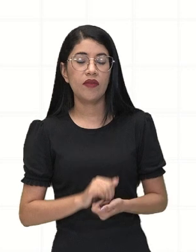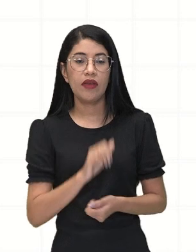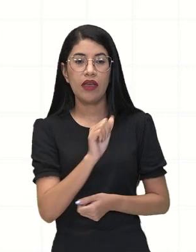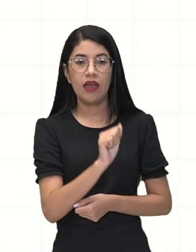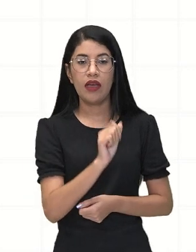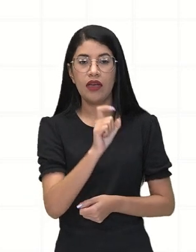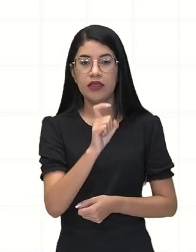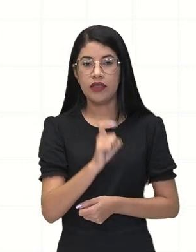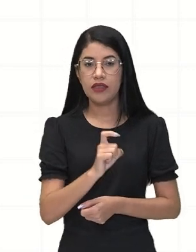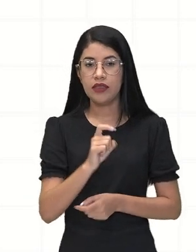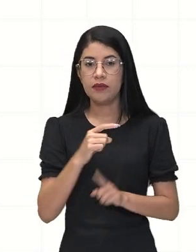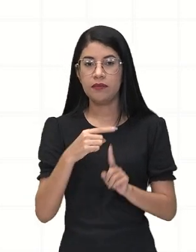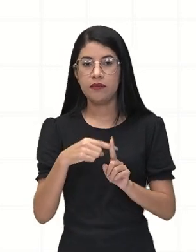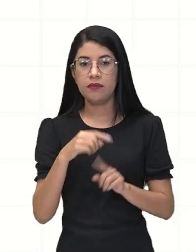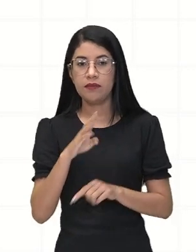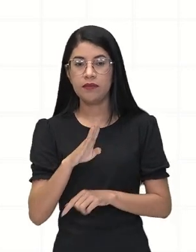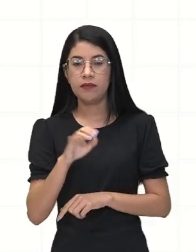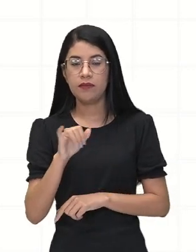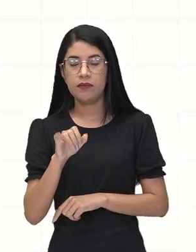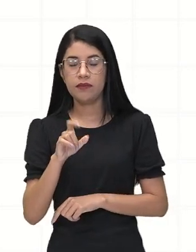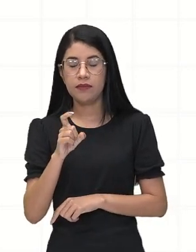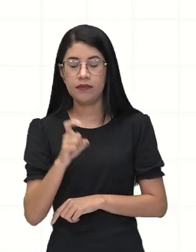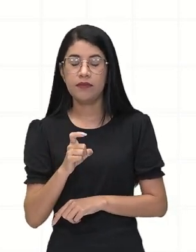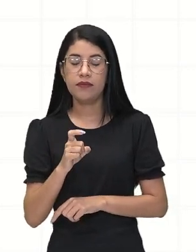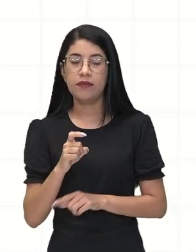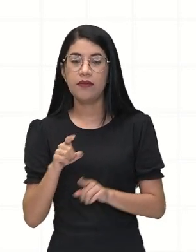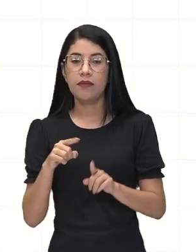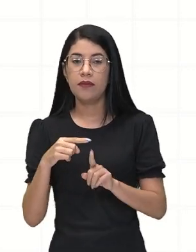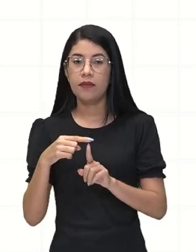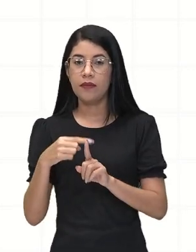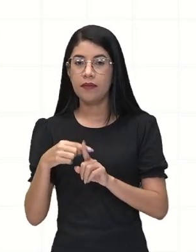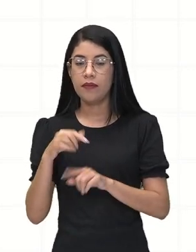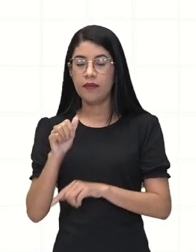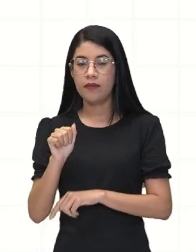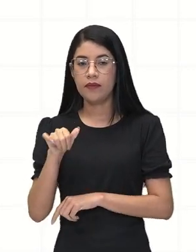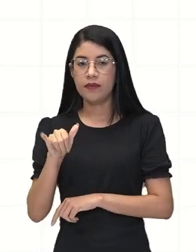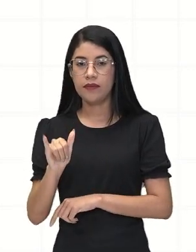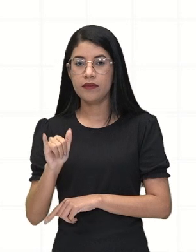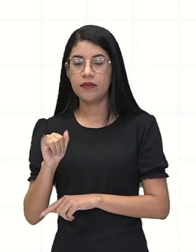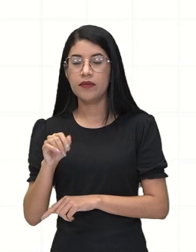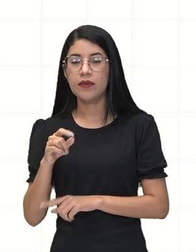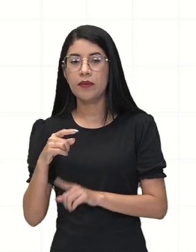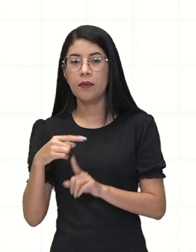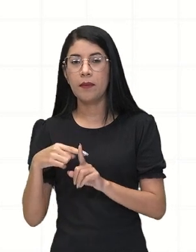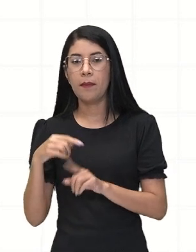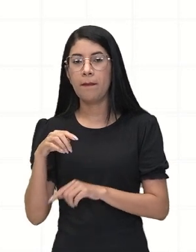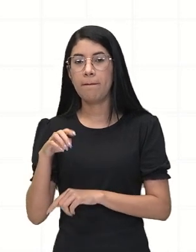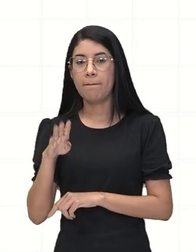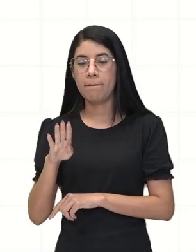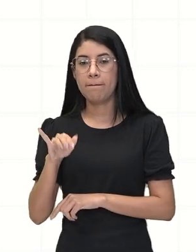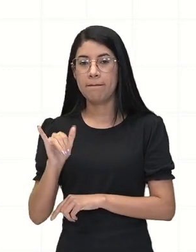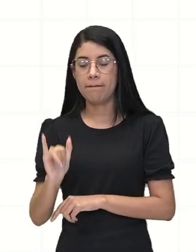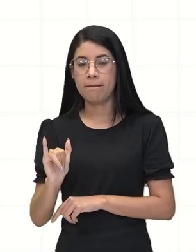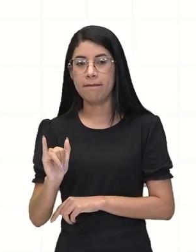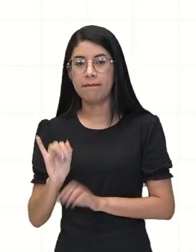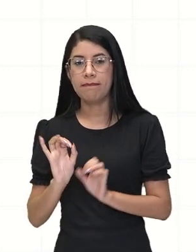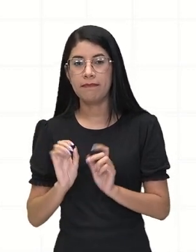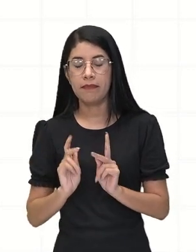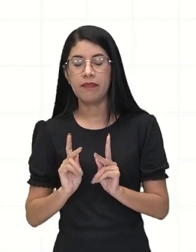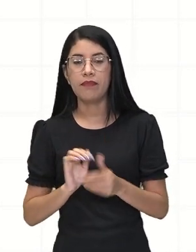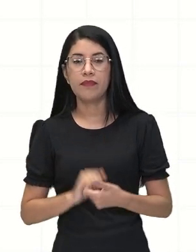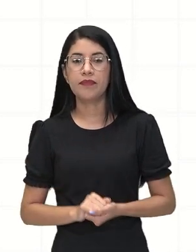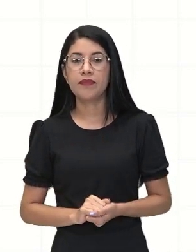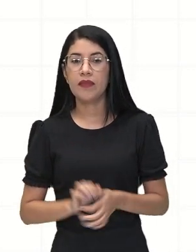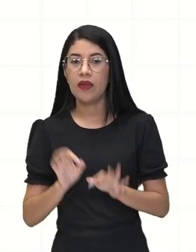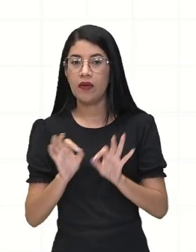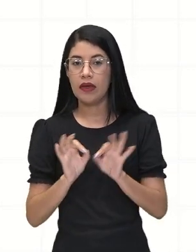mais BX, beleza? AY mais BY. Só para o próximo slide fazer mais sentido. E